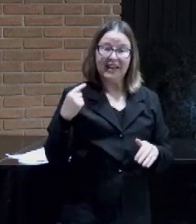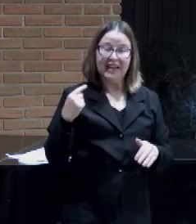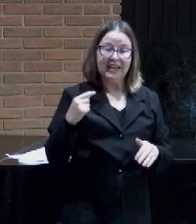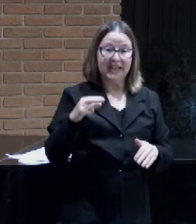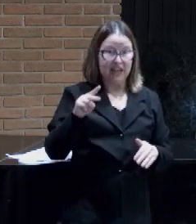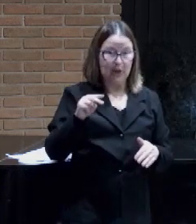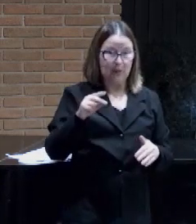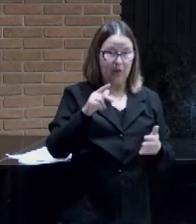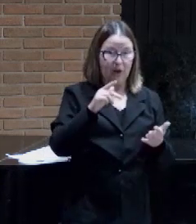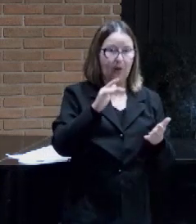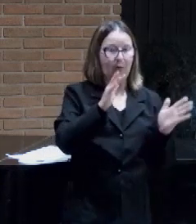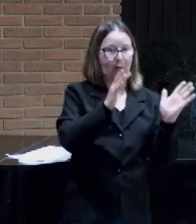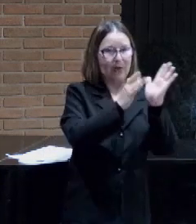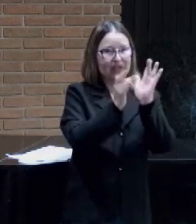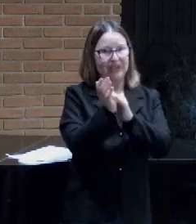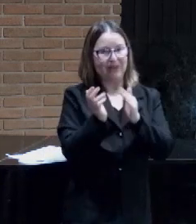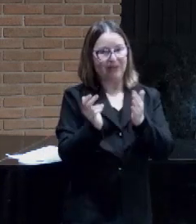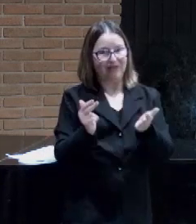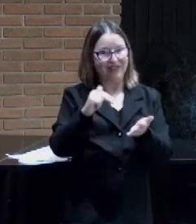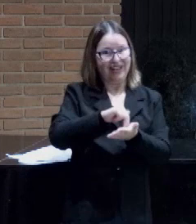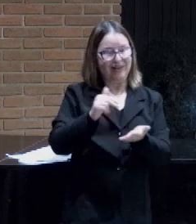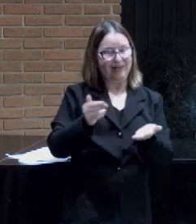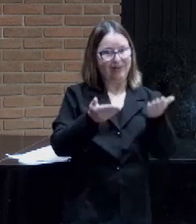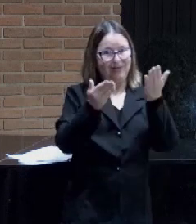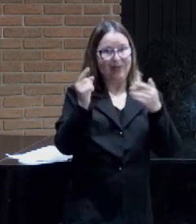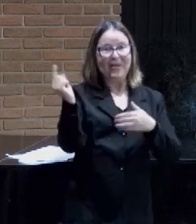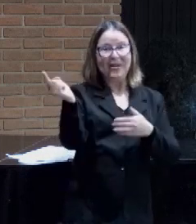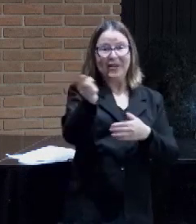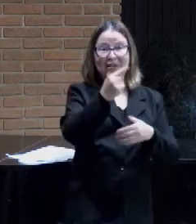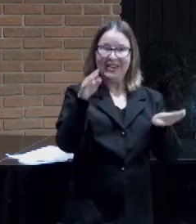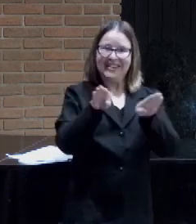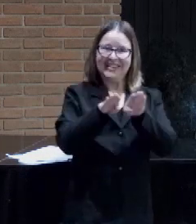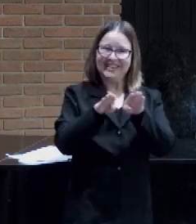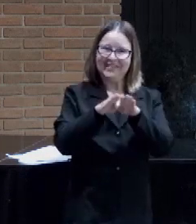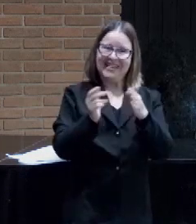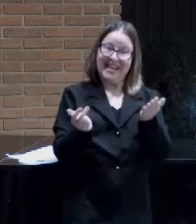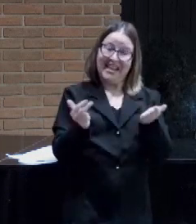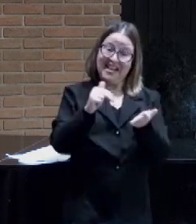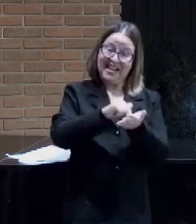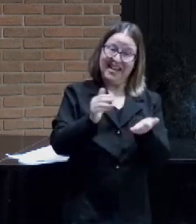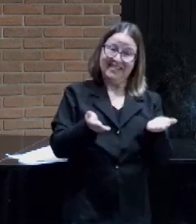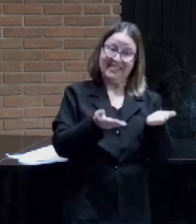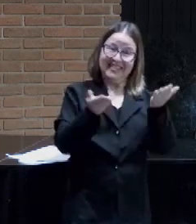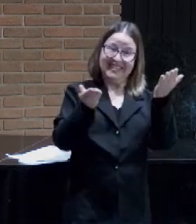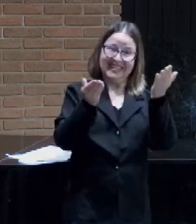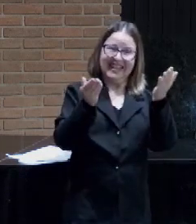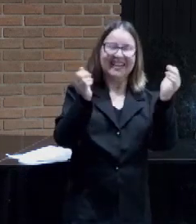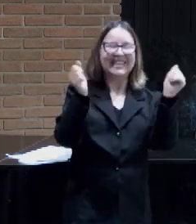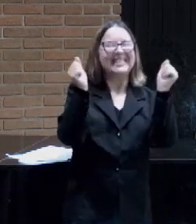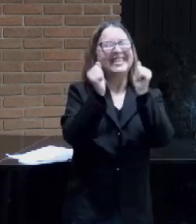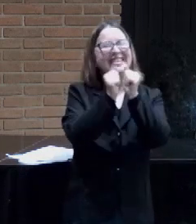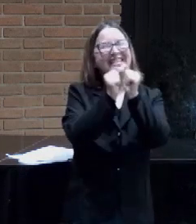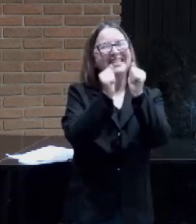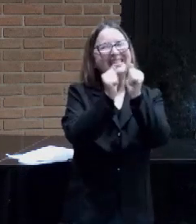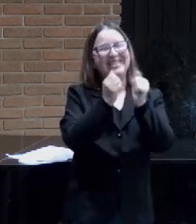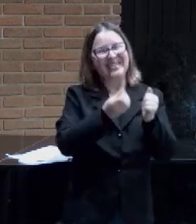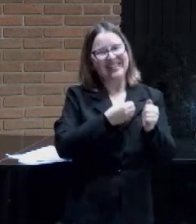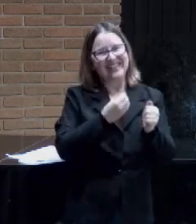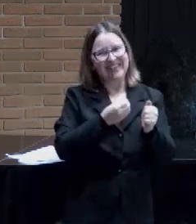dia. E estaremos a vida inteira com o nosso Deus, conhecendo Ele face a face, desfrutando da sua